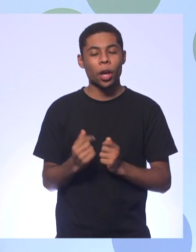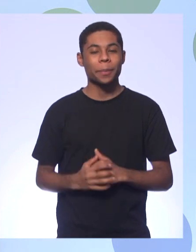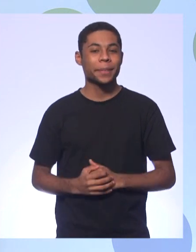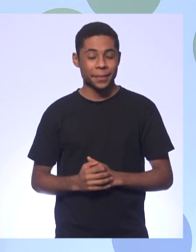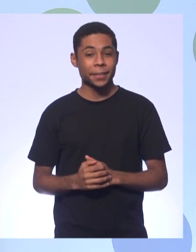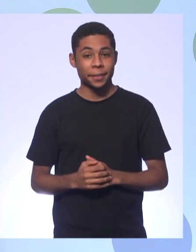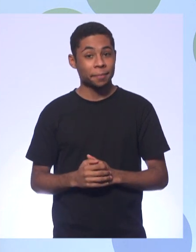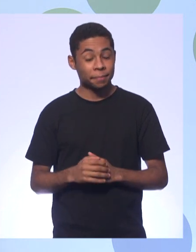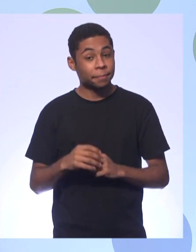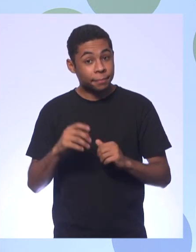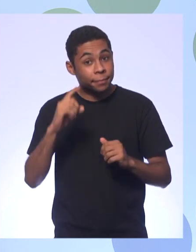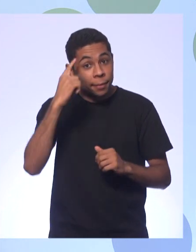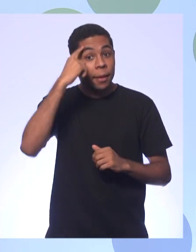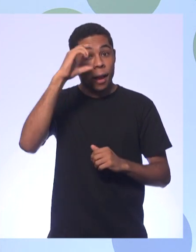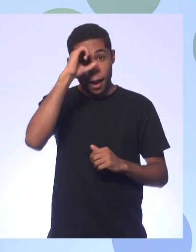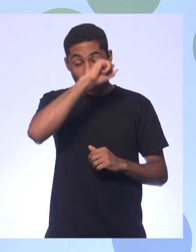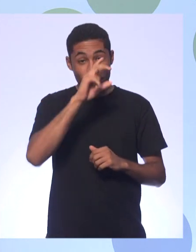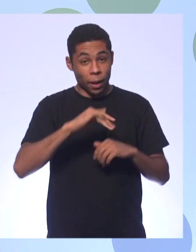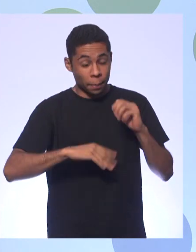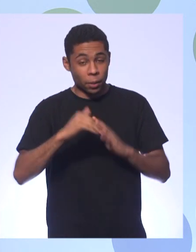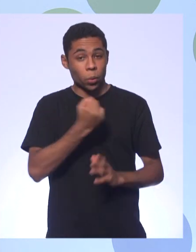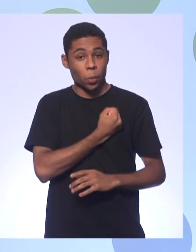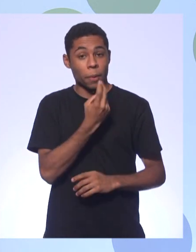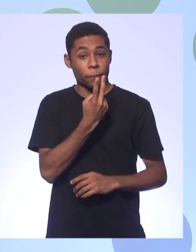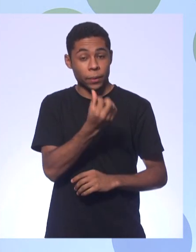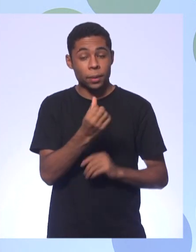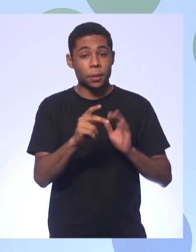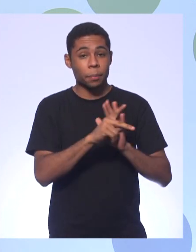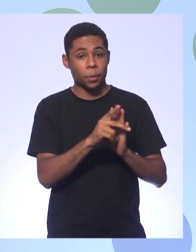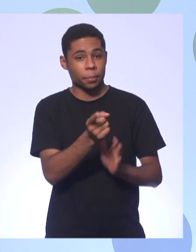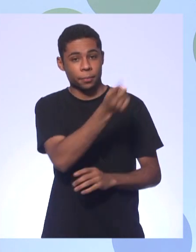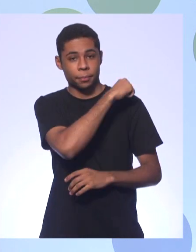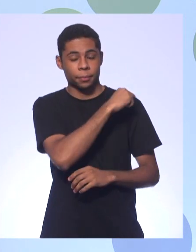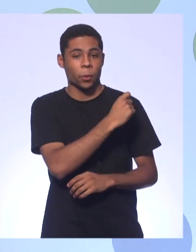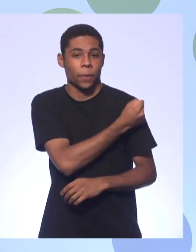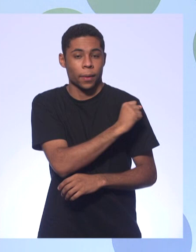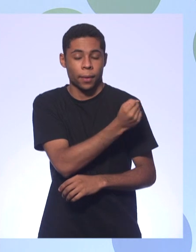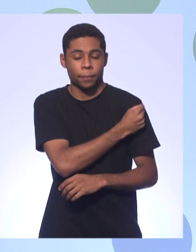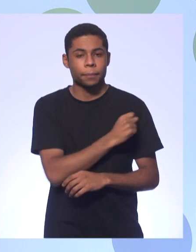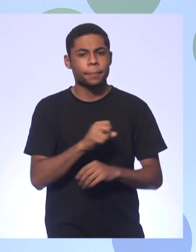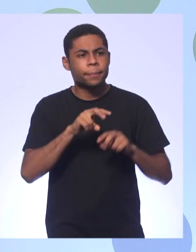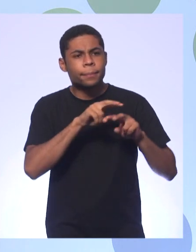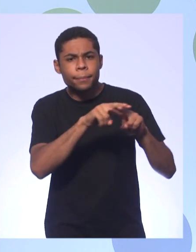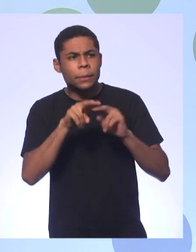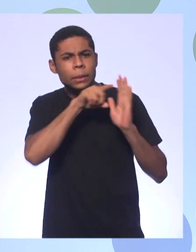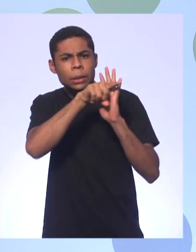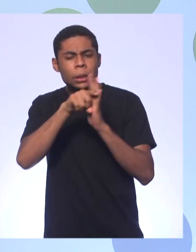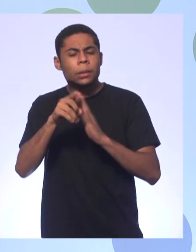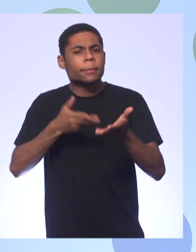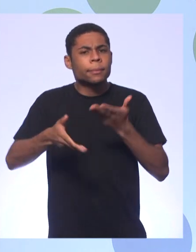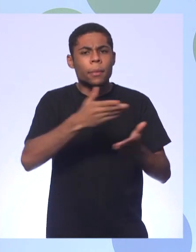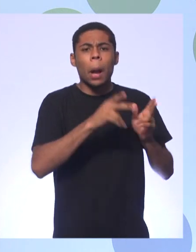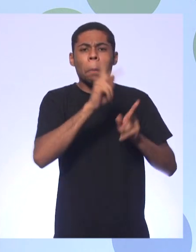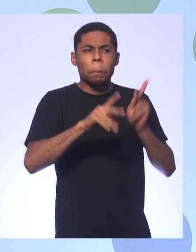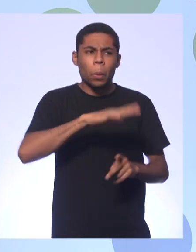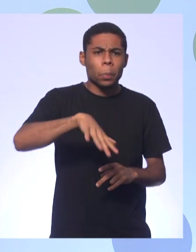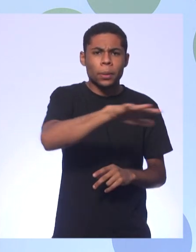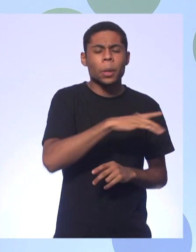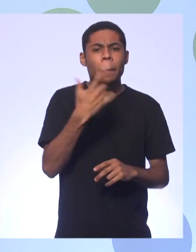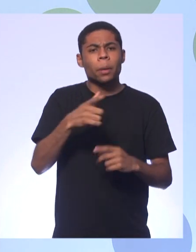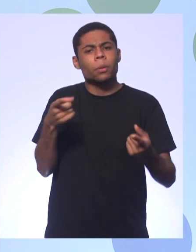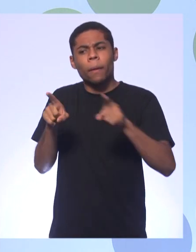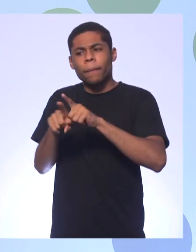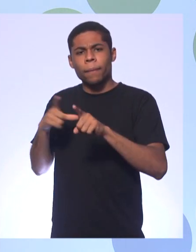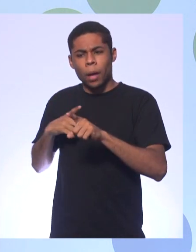habilidade como eu falei para vocês é do oitavo ano A habilidade 26 analisar a dinâmica populacional e relacionar